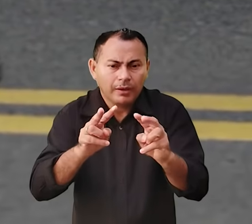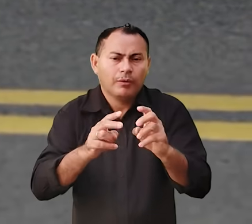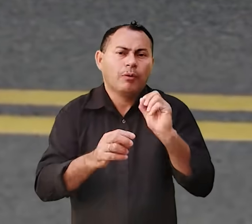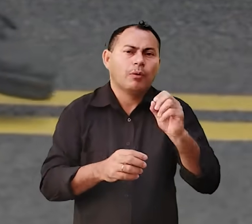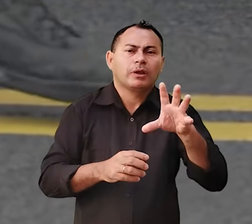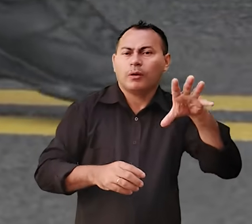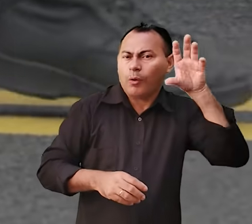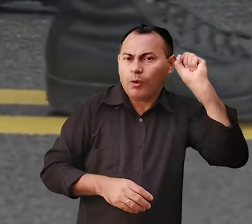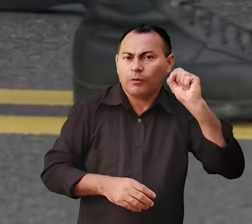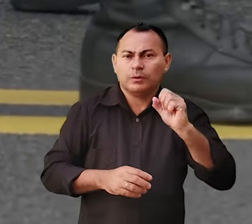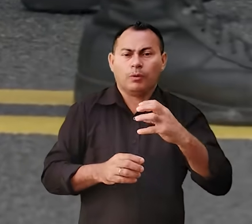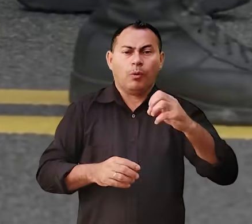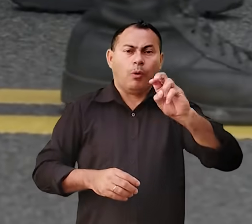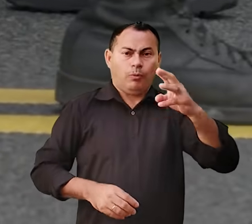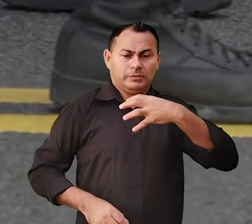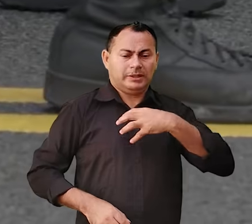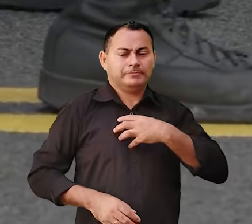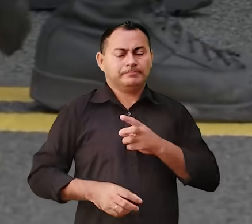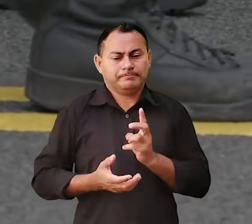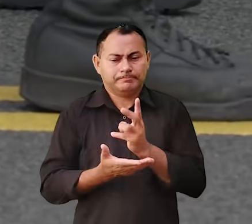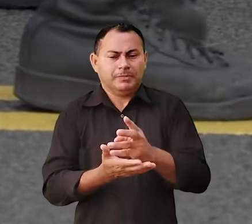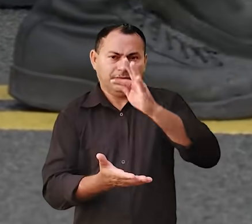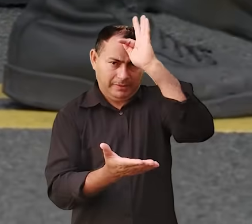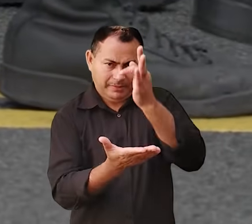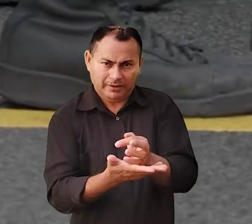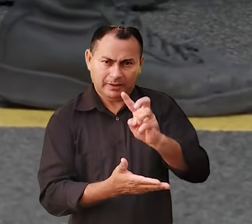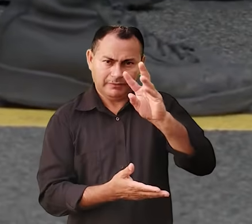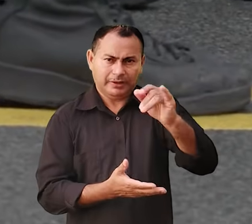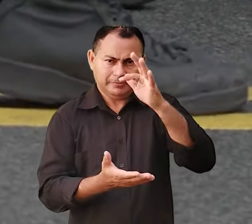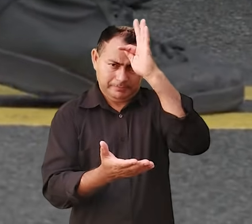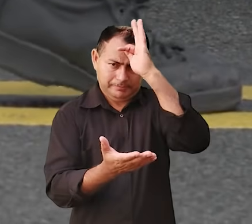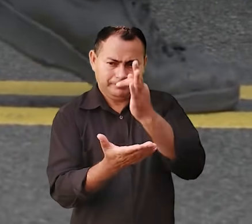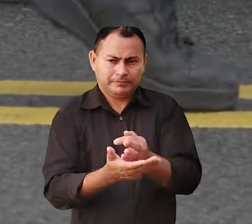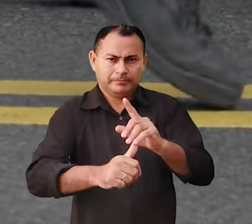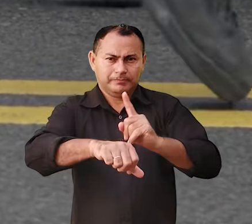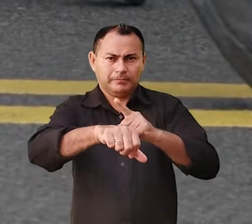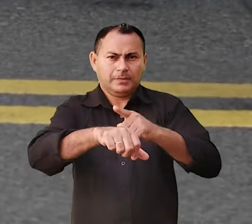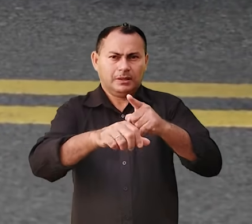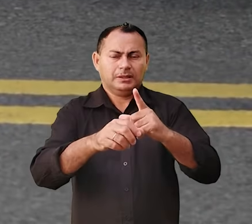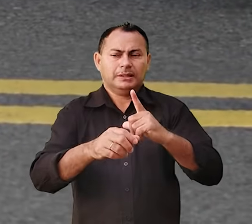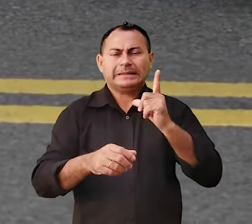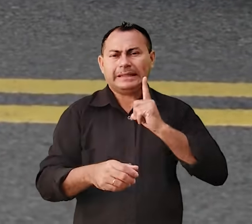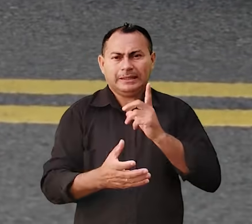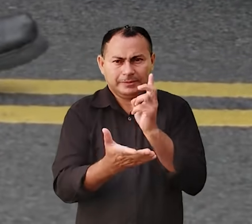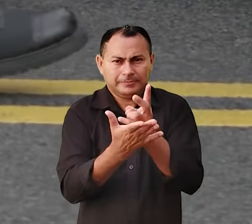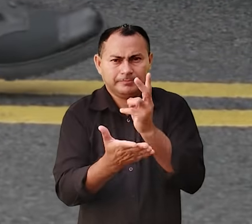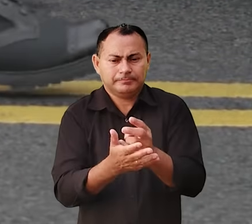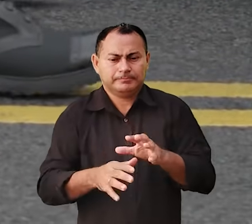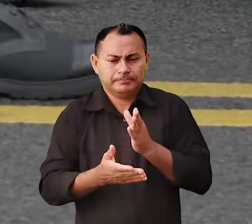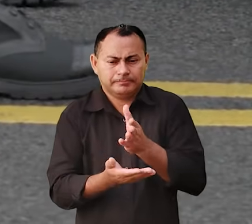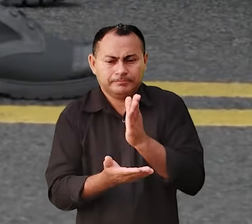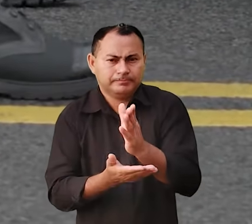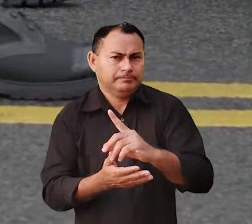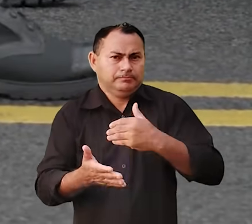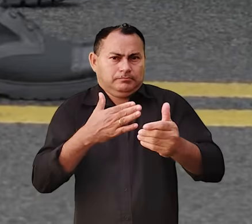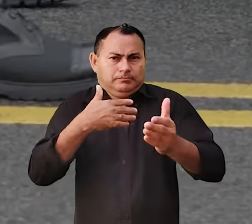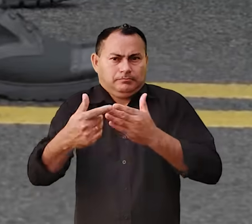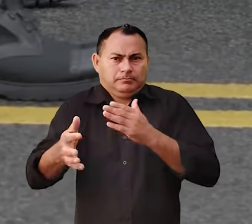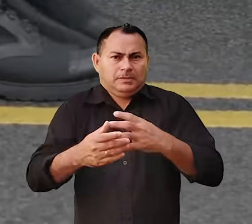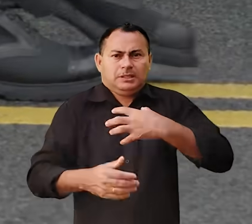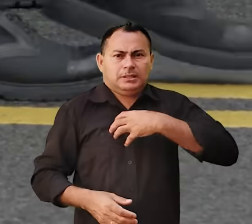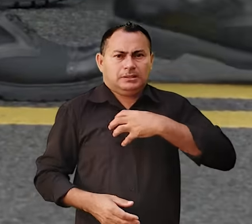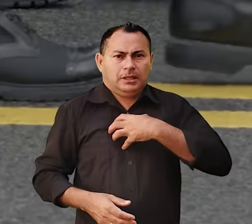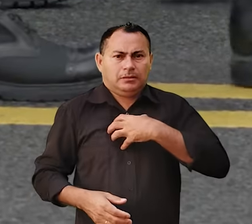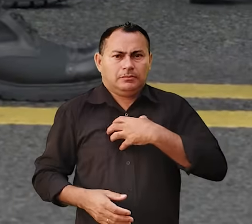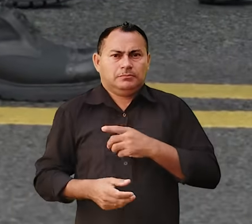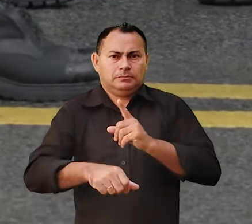vê, ou pelo que ouve ou sente, você marcha pela fé. Num momento como esses, quando você tem que continuar marchando, não importa